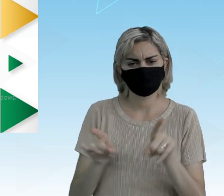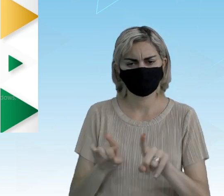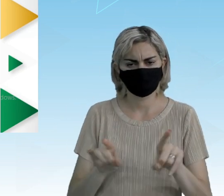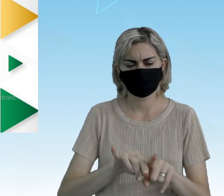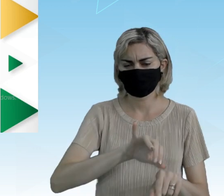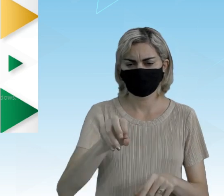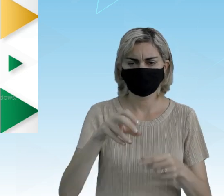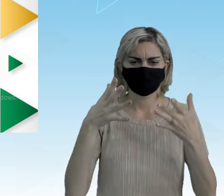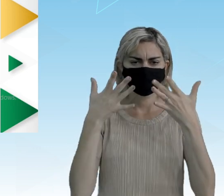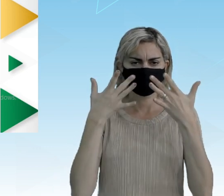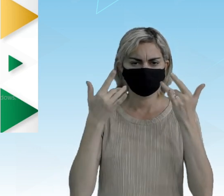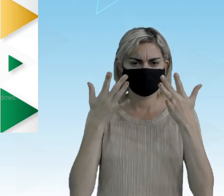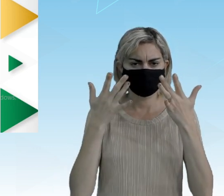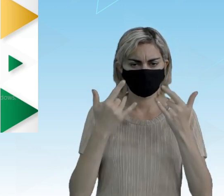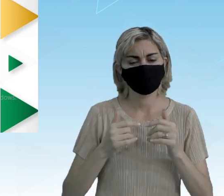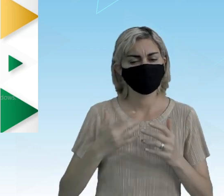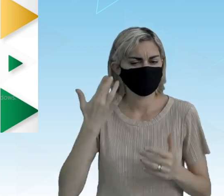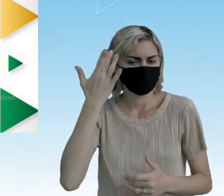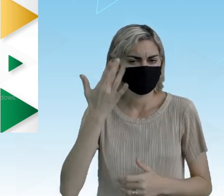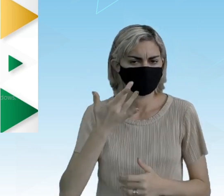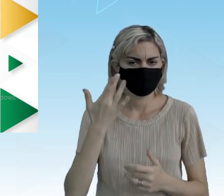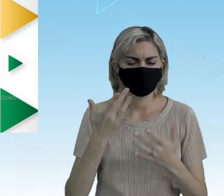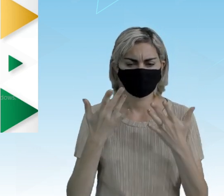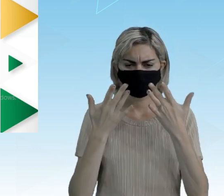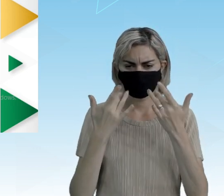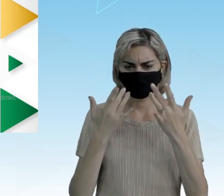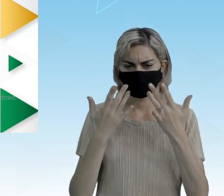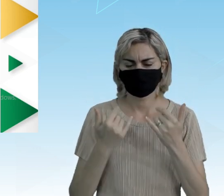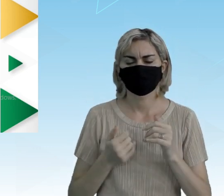jogos teatrais. Eu acho que os jogos teatrais